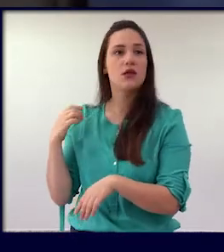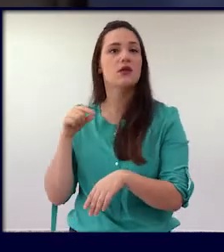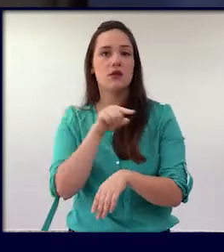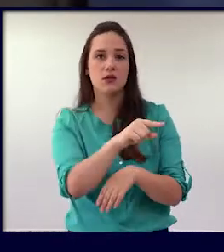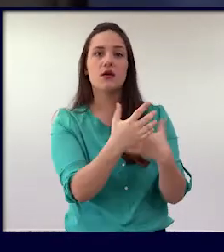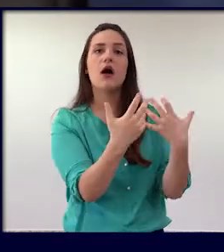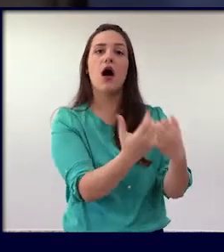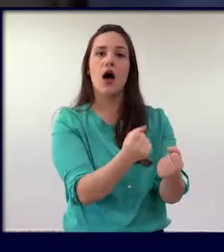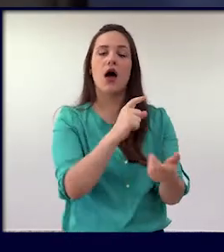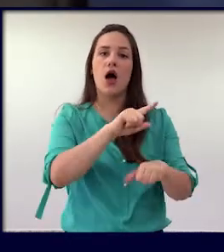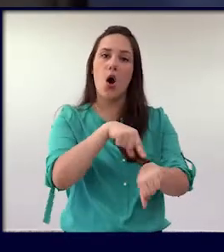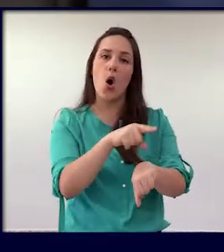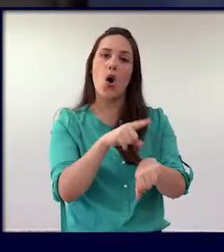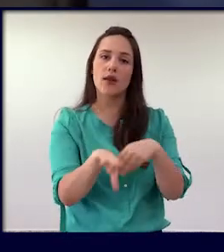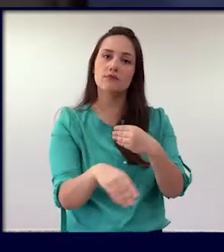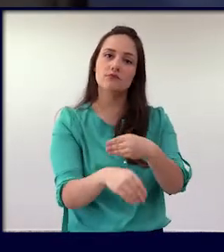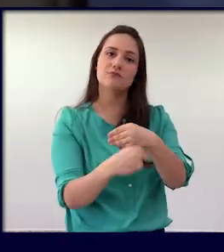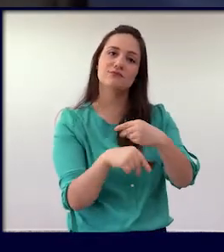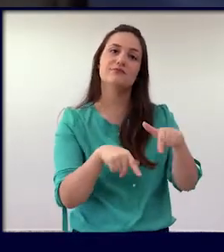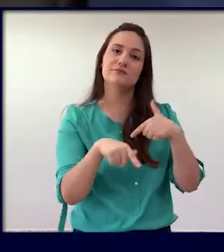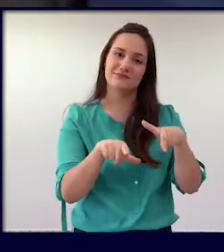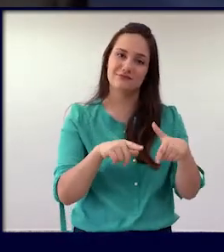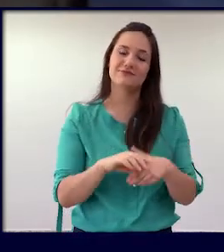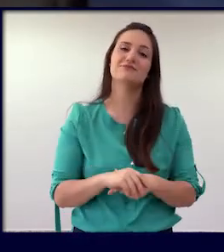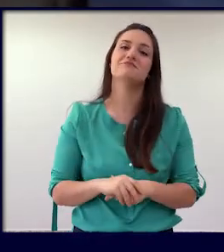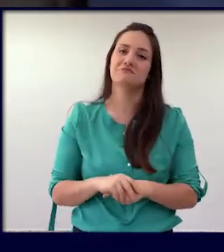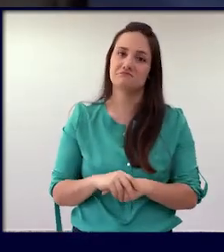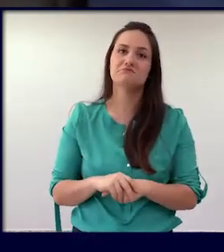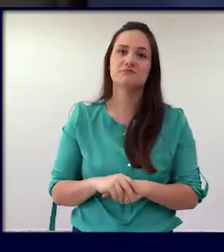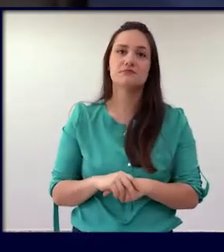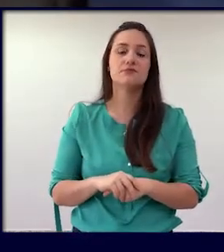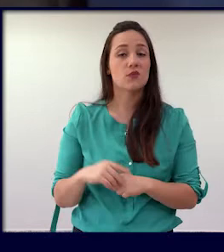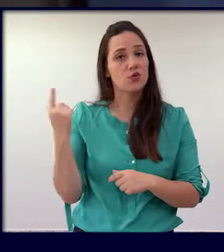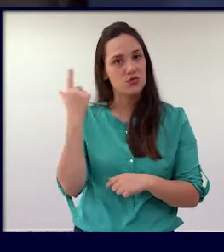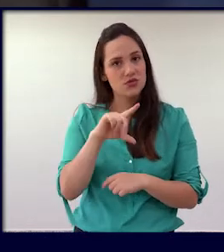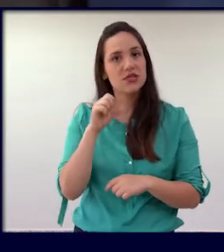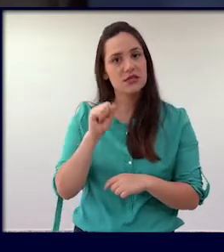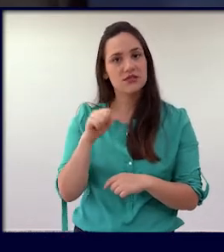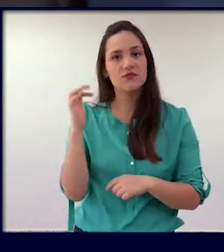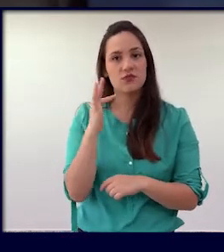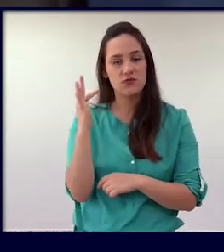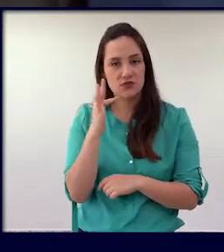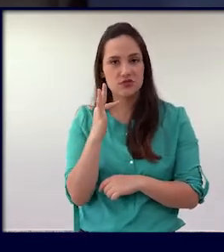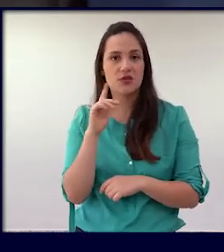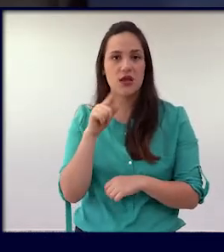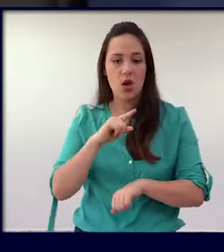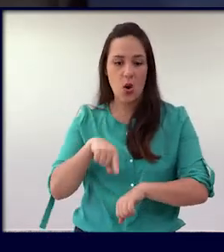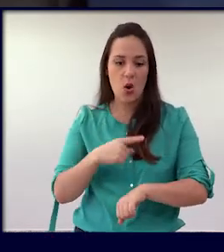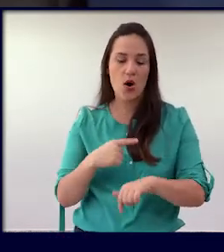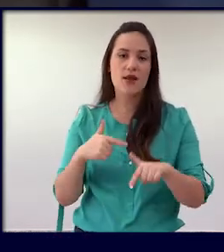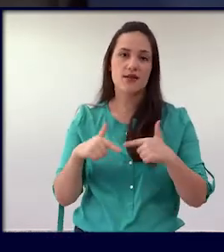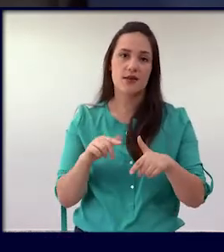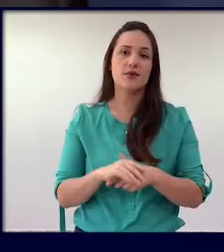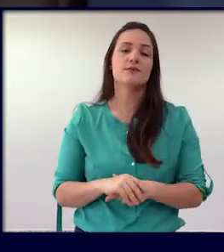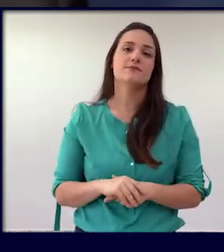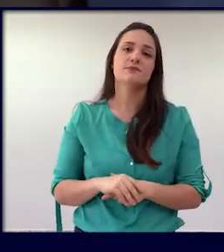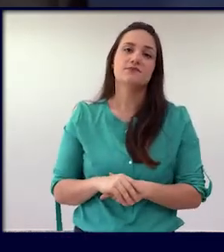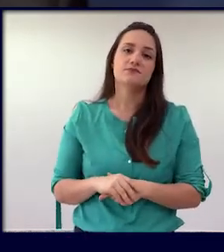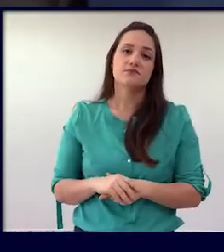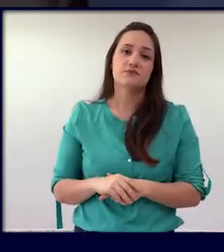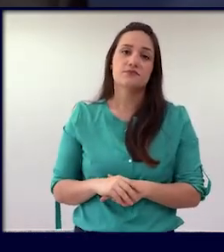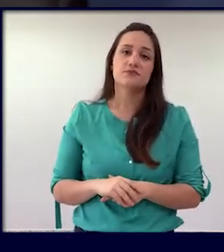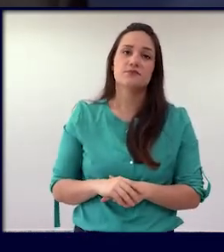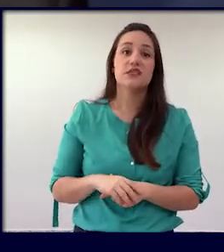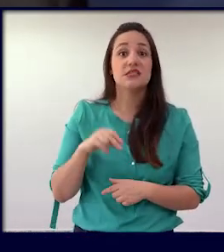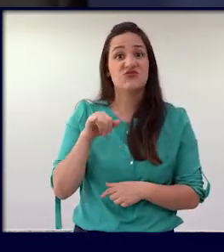voluntários, né, se forem convocados como mesários, terão essas horas depois recebidas pela universidade como horas